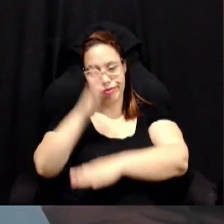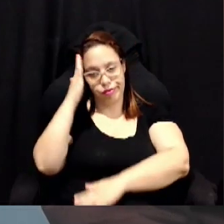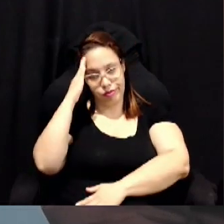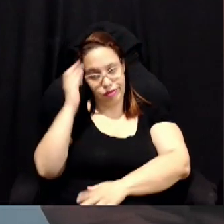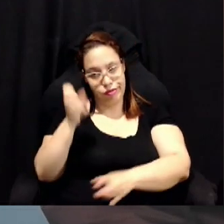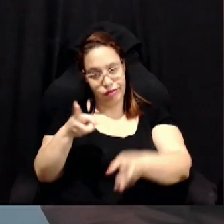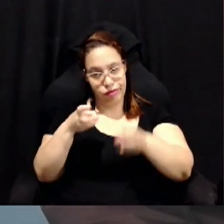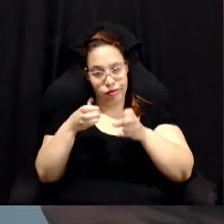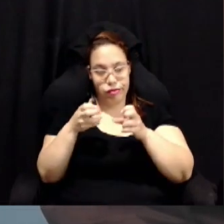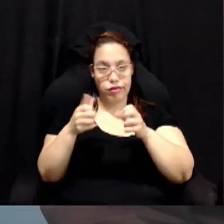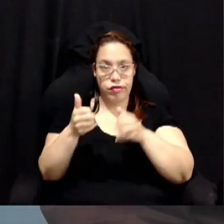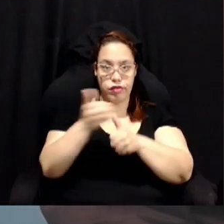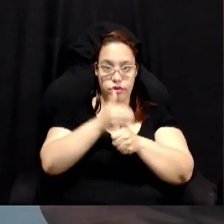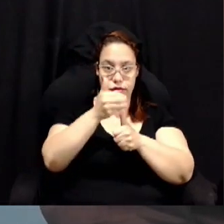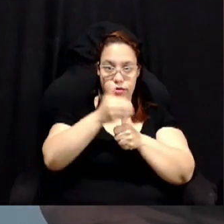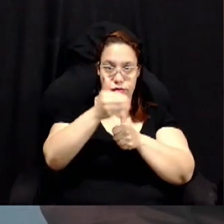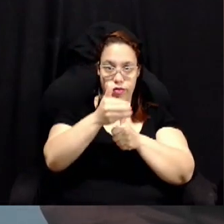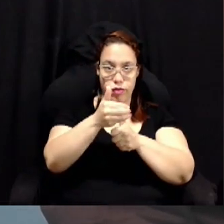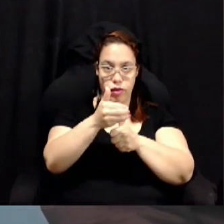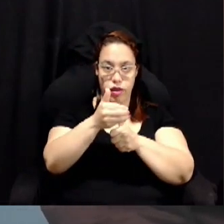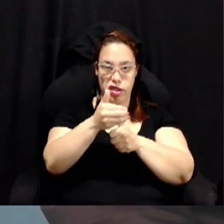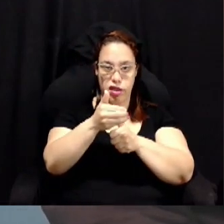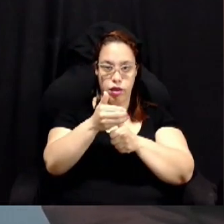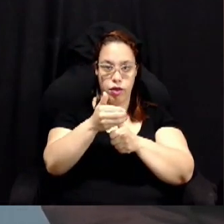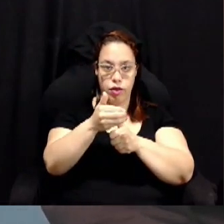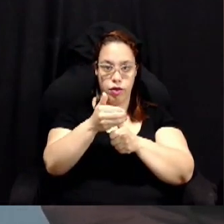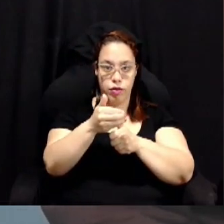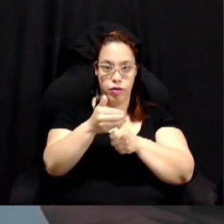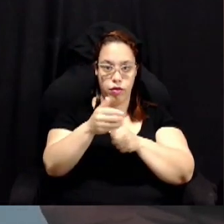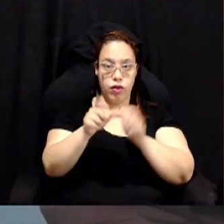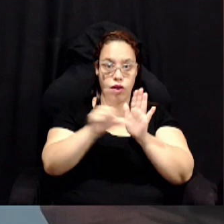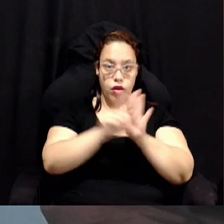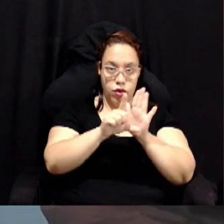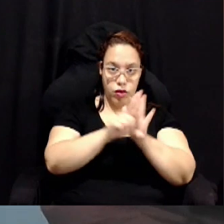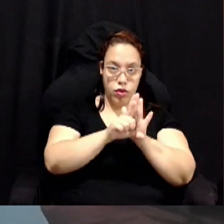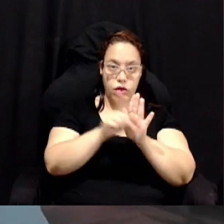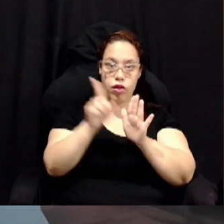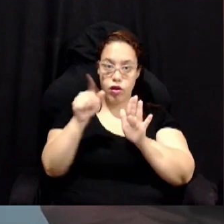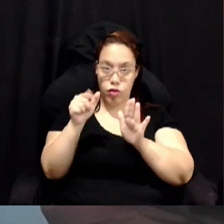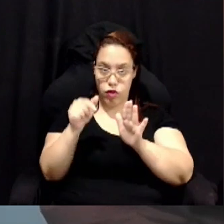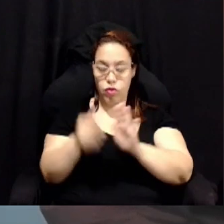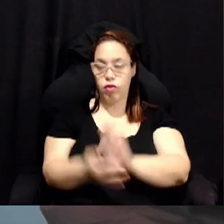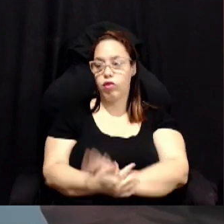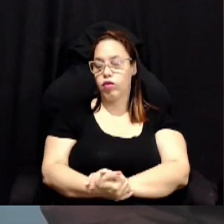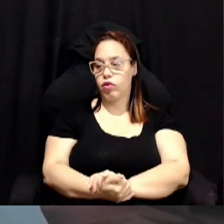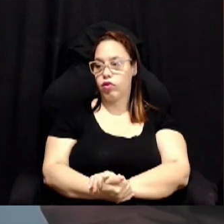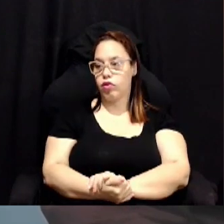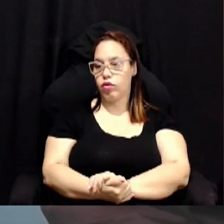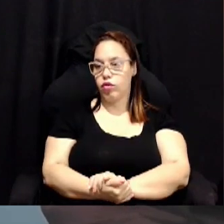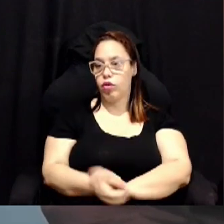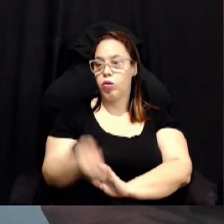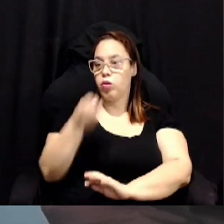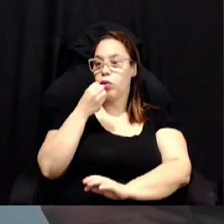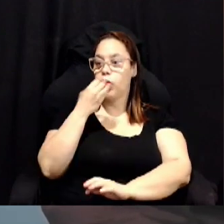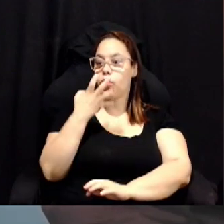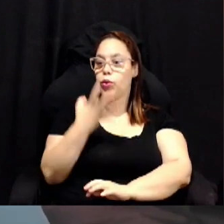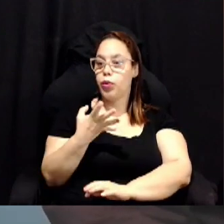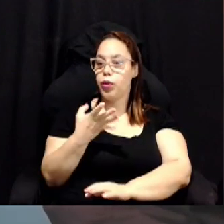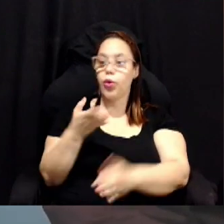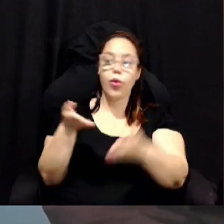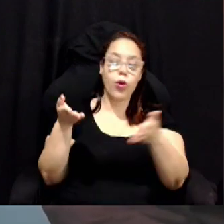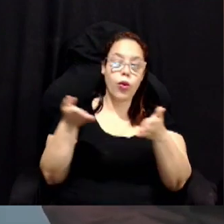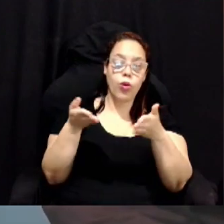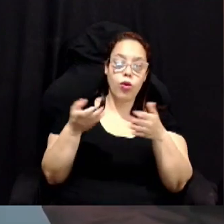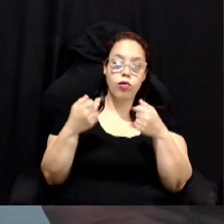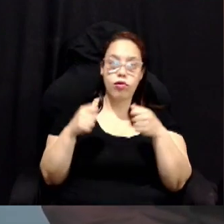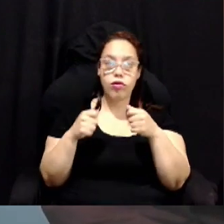gente encontra com as pessoas e fala, aquela lei sua, ela está sendo muito boa, porque hoje eu não preciso estar fazendo a